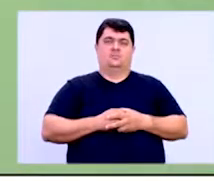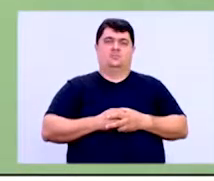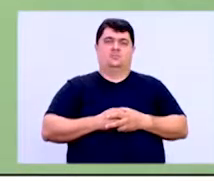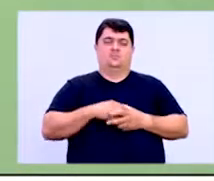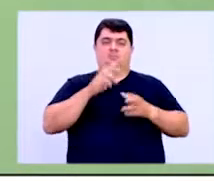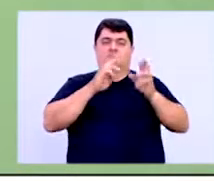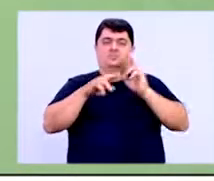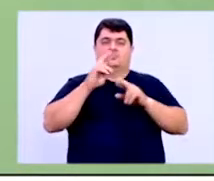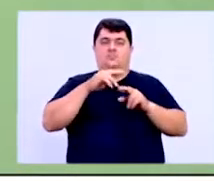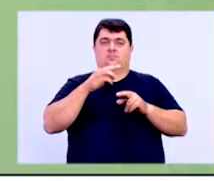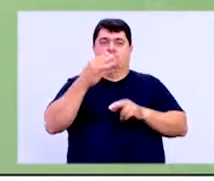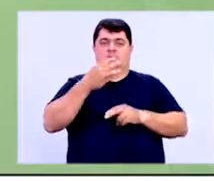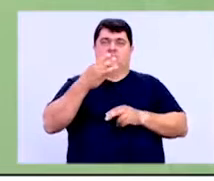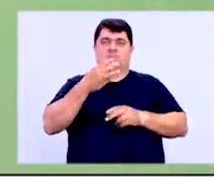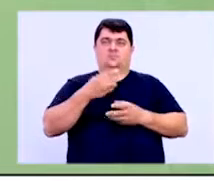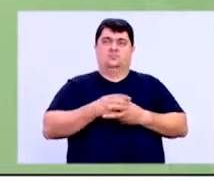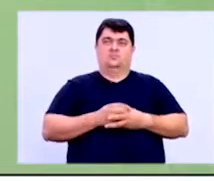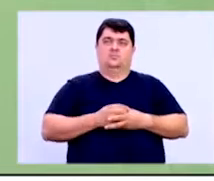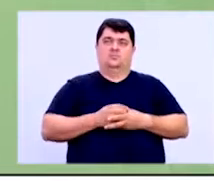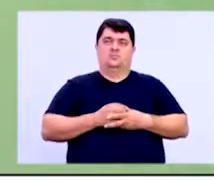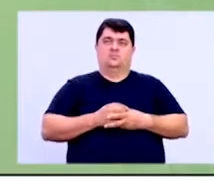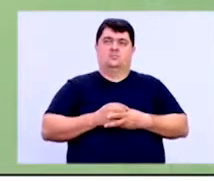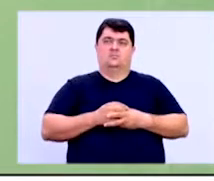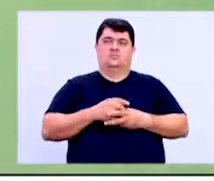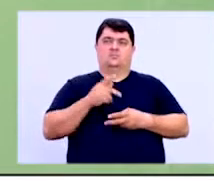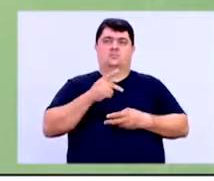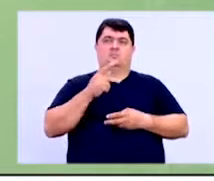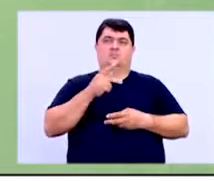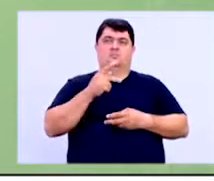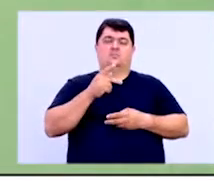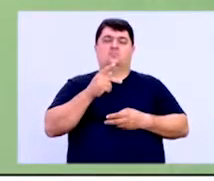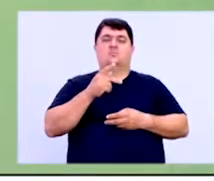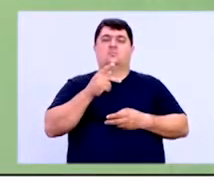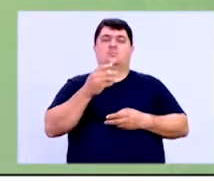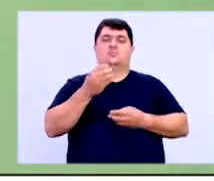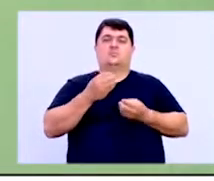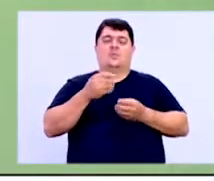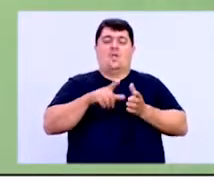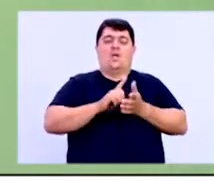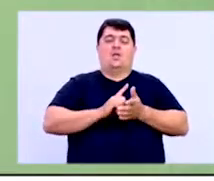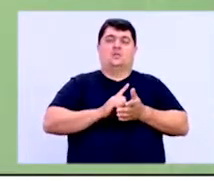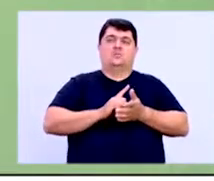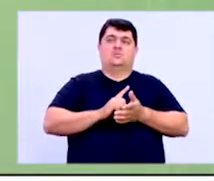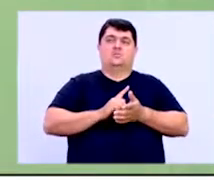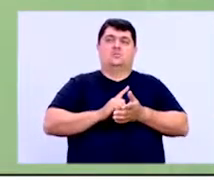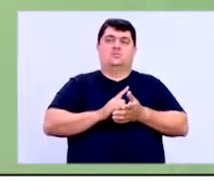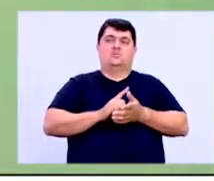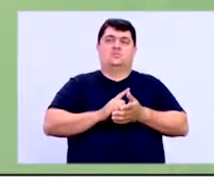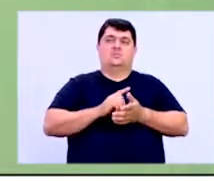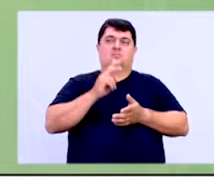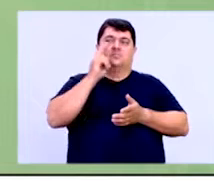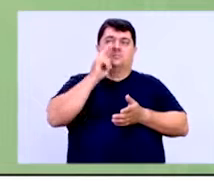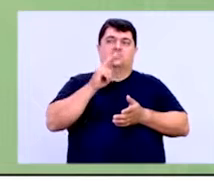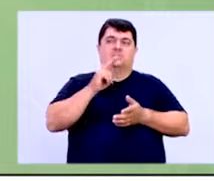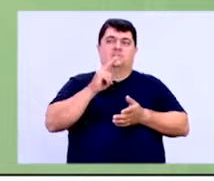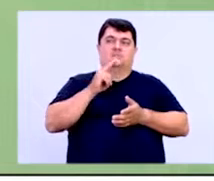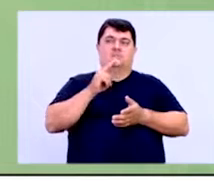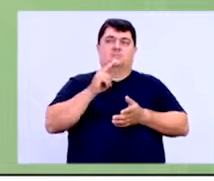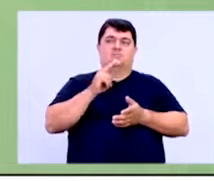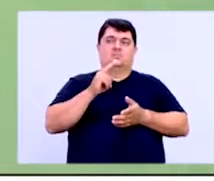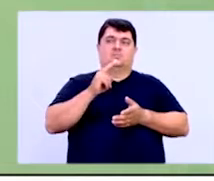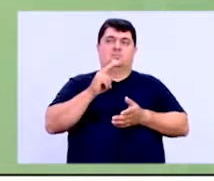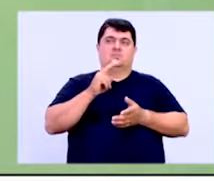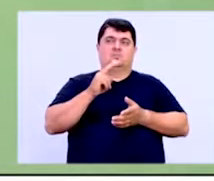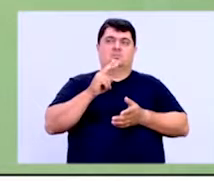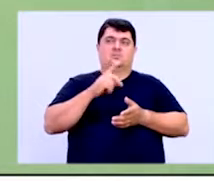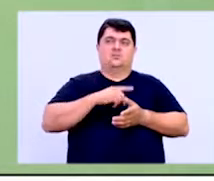Resposta da questão 3. Vamos lá. Professor Ivan, antes de eu responder aqui, não precisa nem olhar não. Ó, eu quero saber, alguém